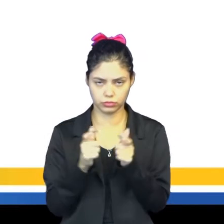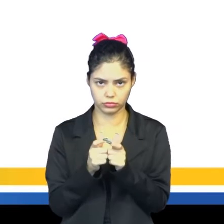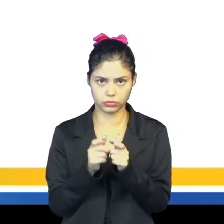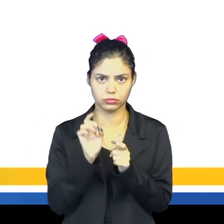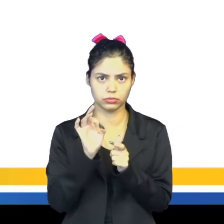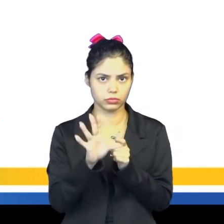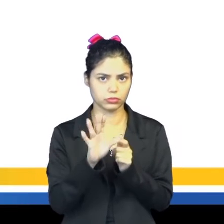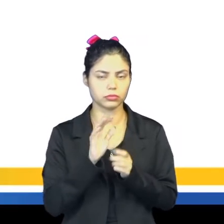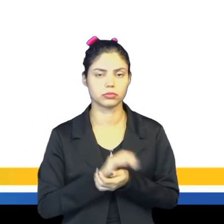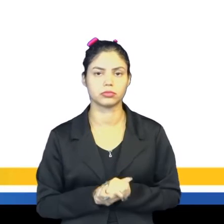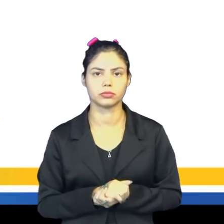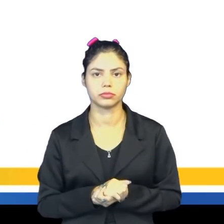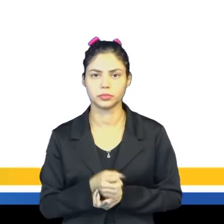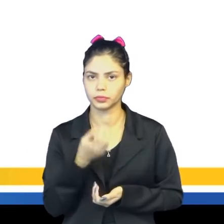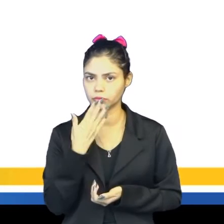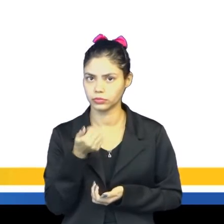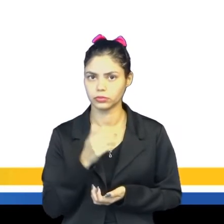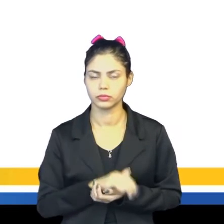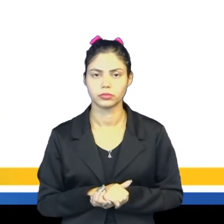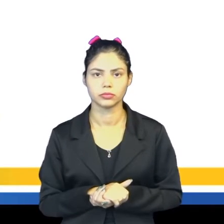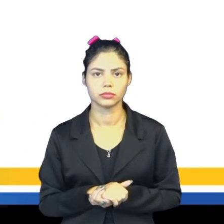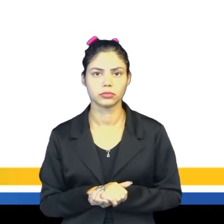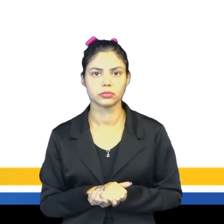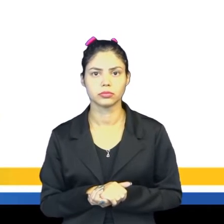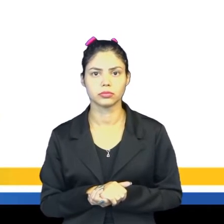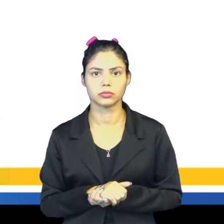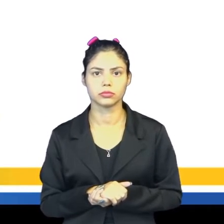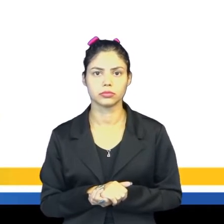só isso que foi feito. Tudo bem?